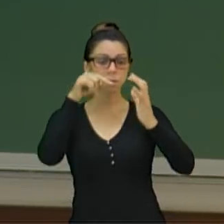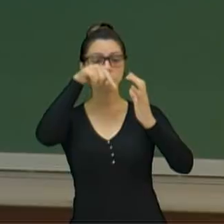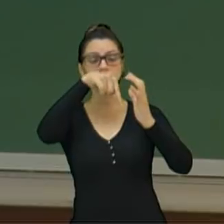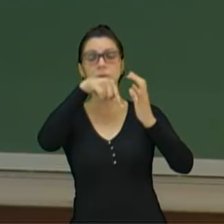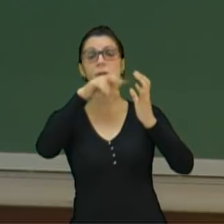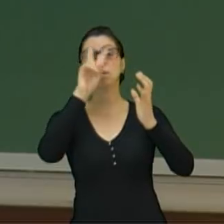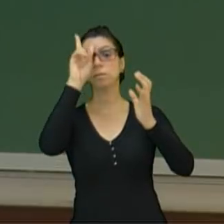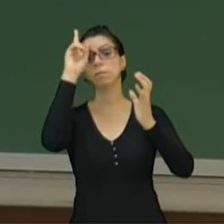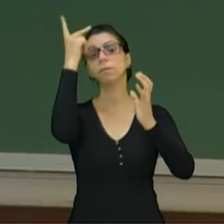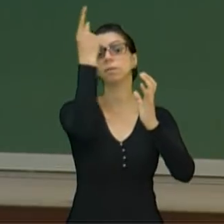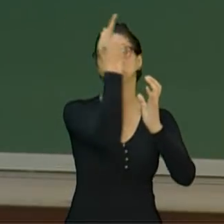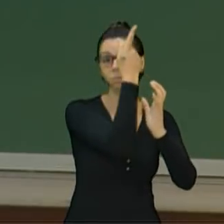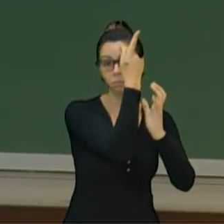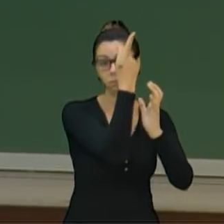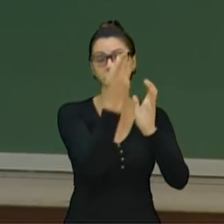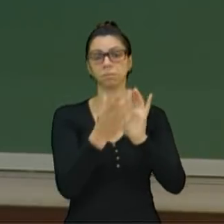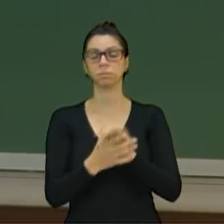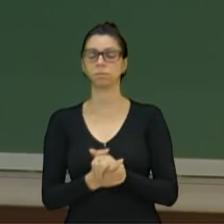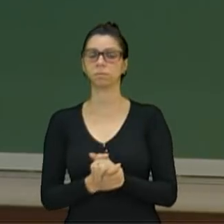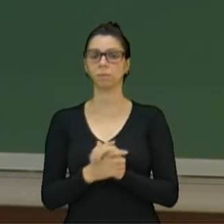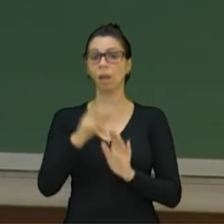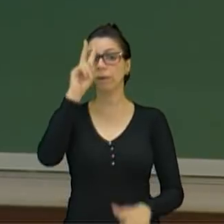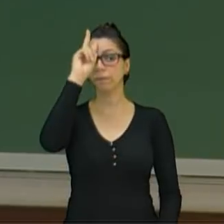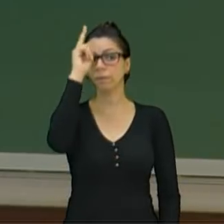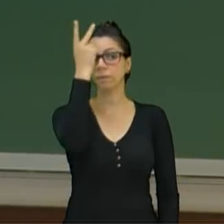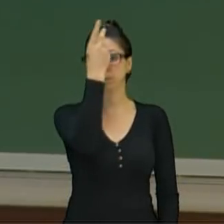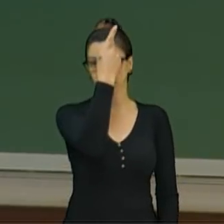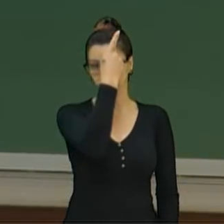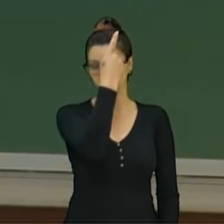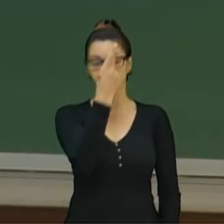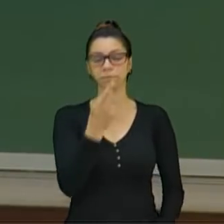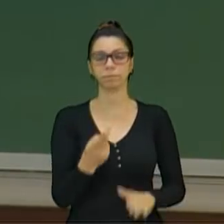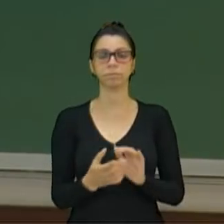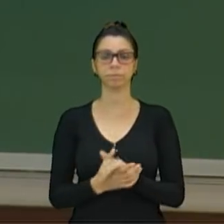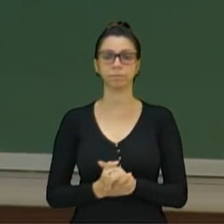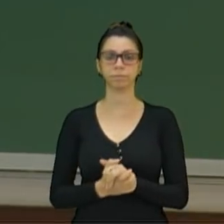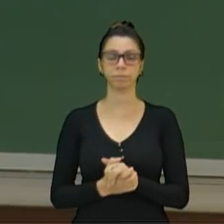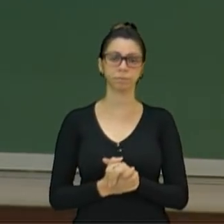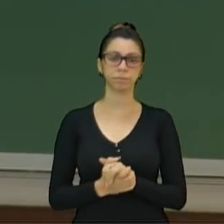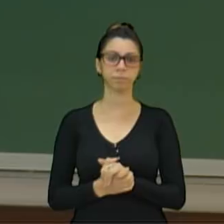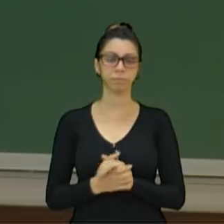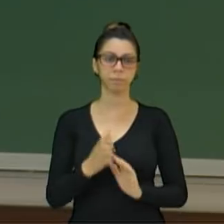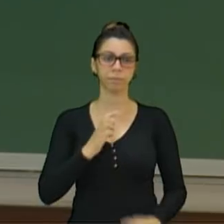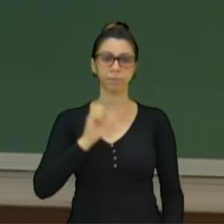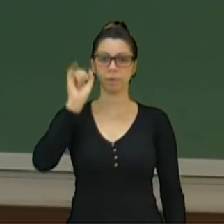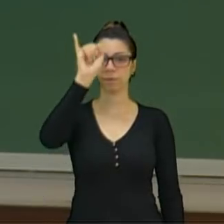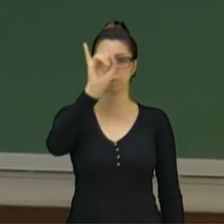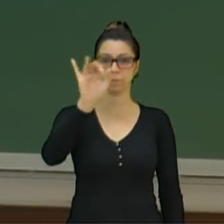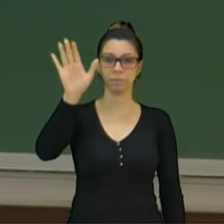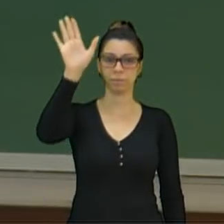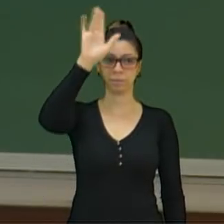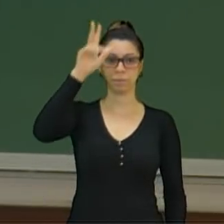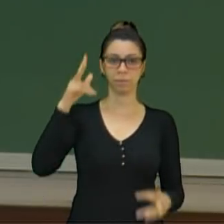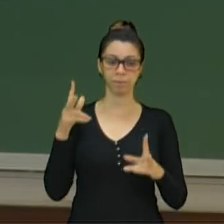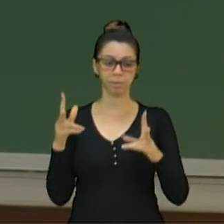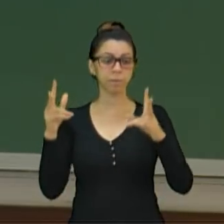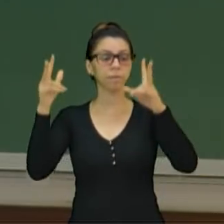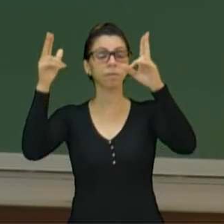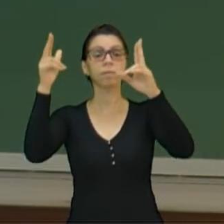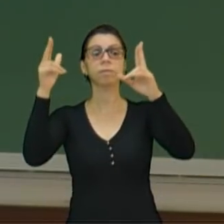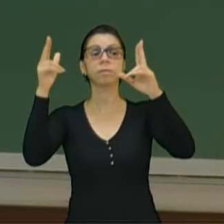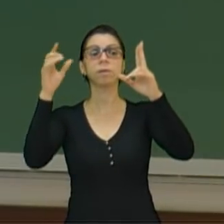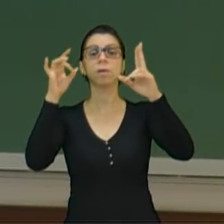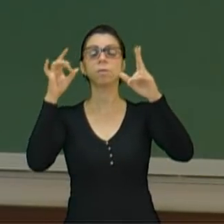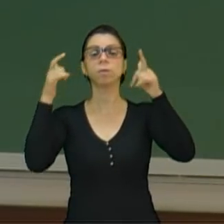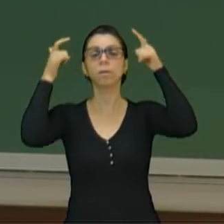essas sensações e vai interpretar em gostos. Então eu trago aqui para vocês uma imagem que é um recorte só da região